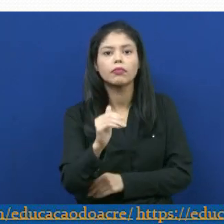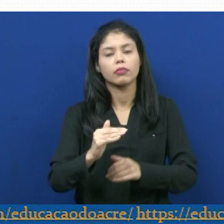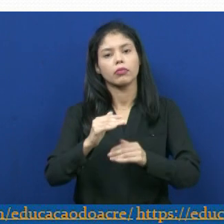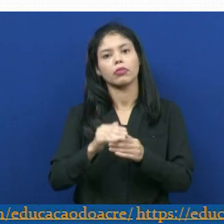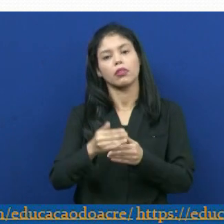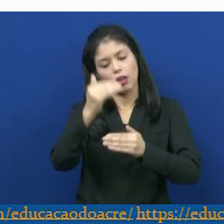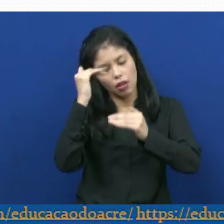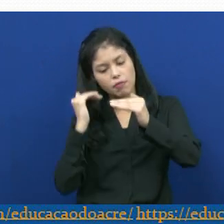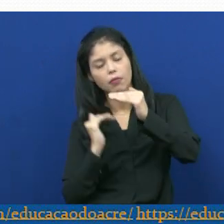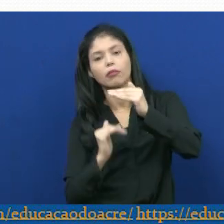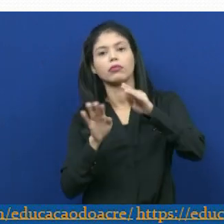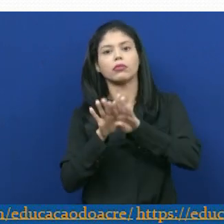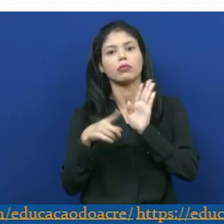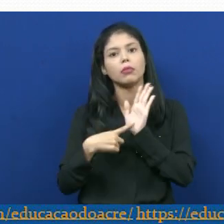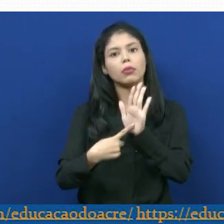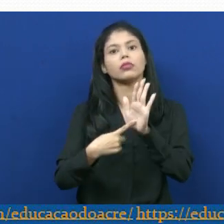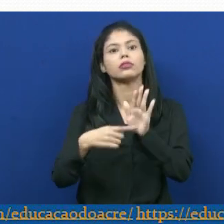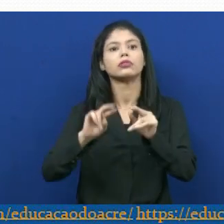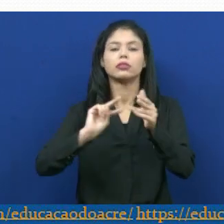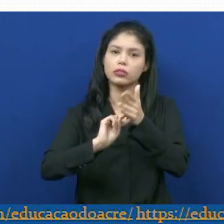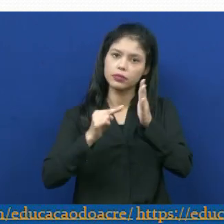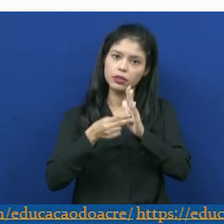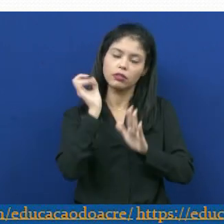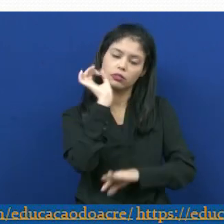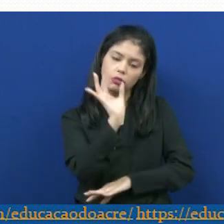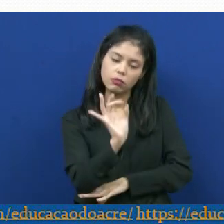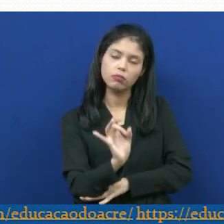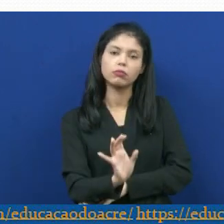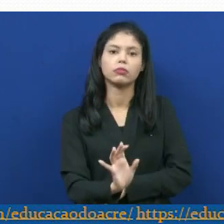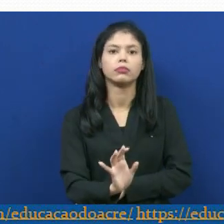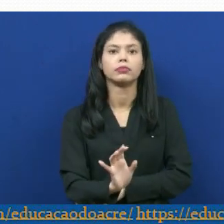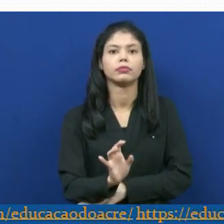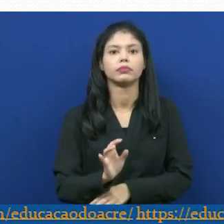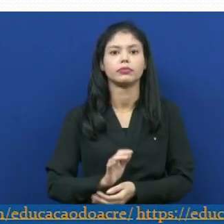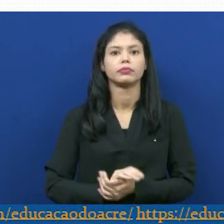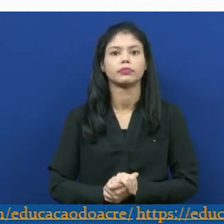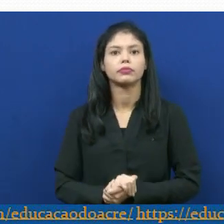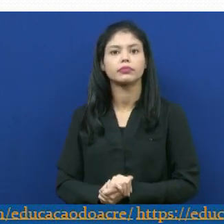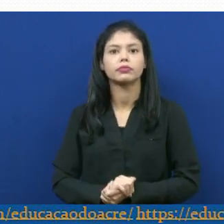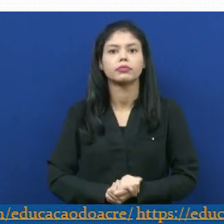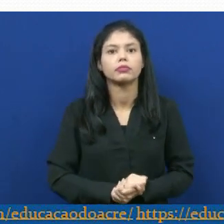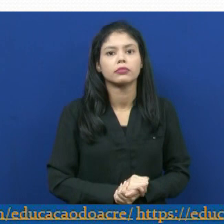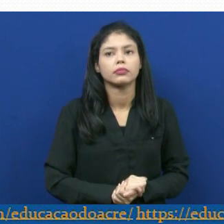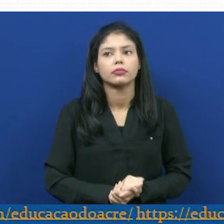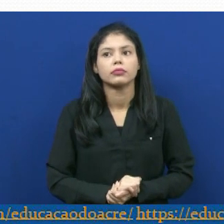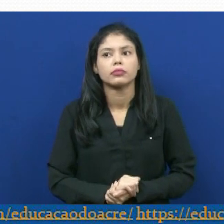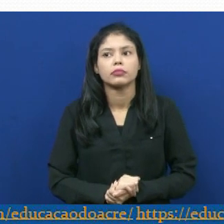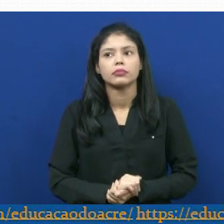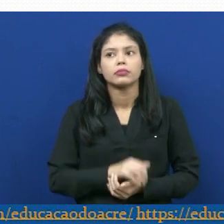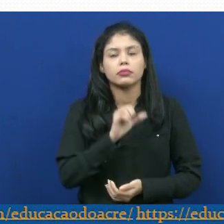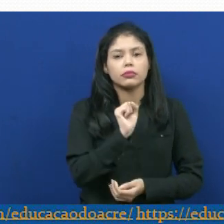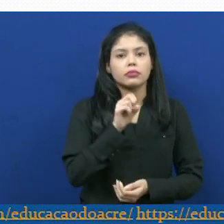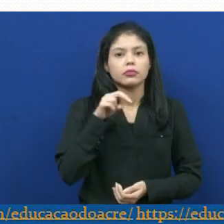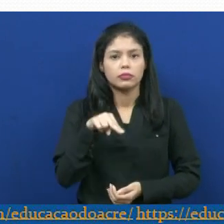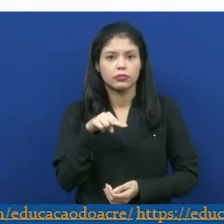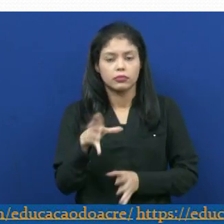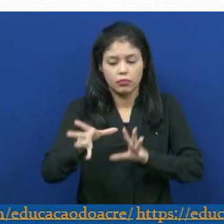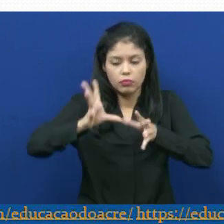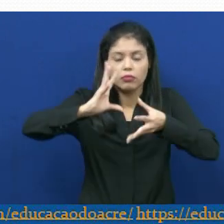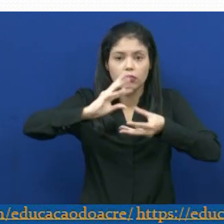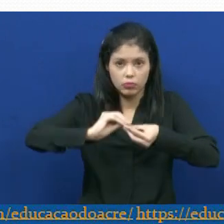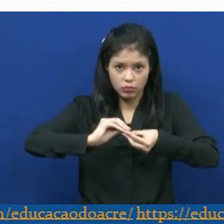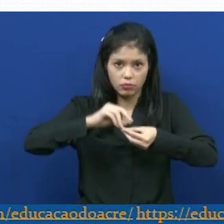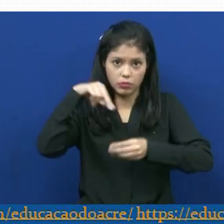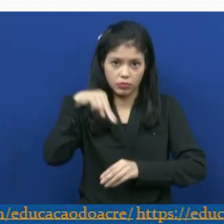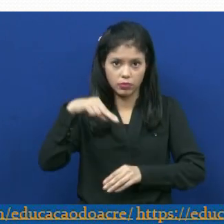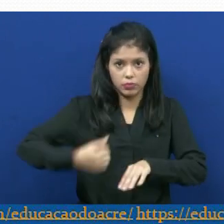relação logo abaixo delas aí, conforme a tela, conforme está na tela. Sn representa a soma dos